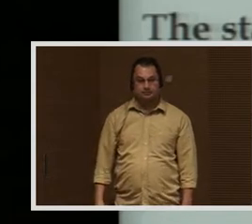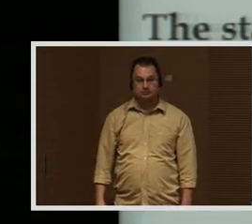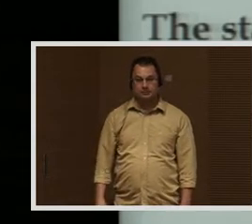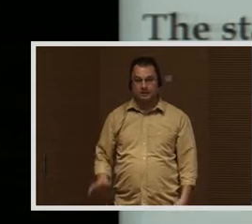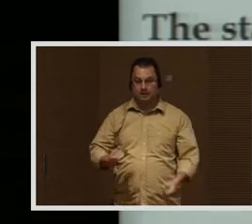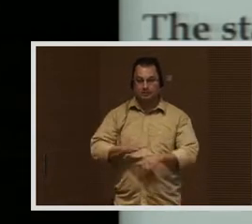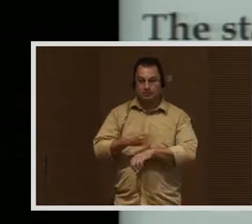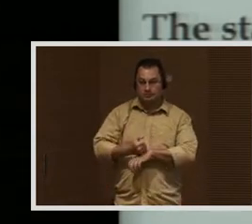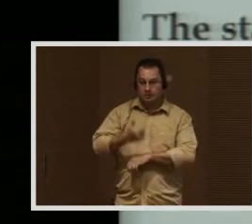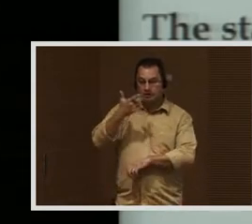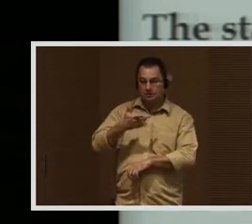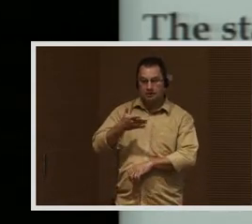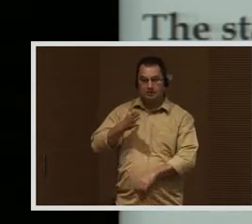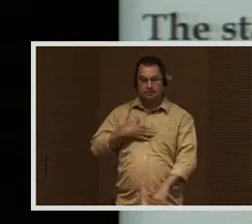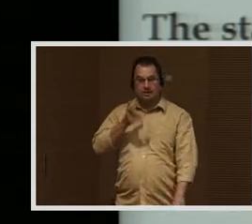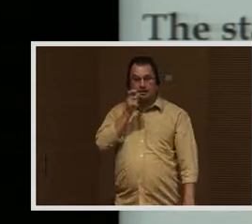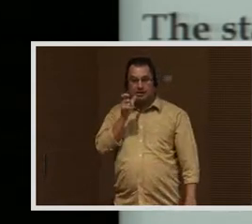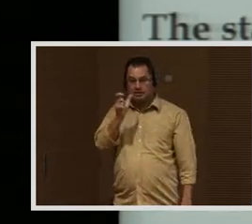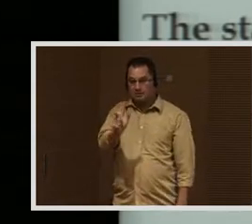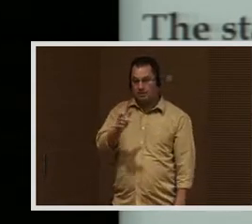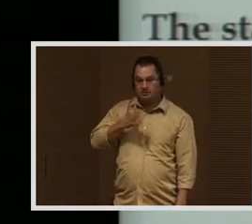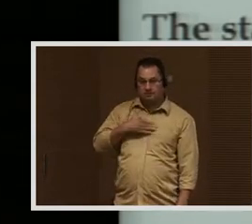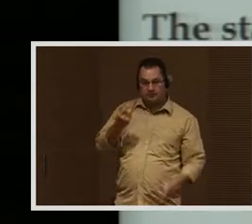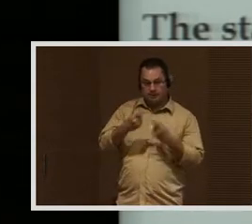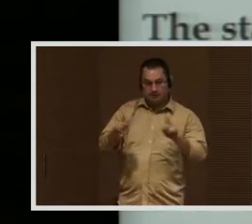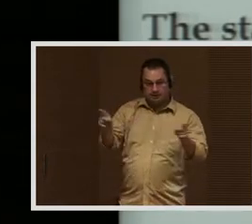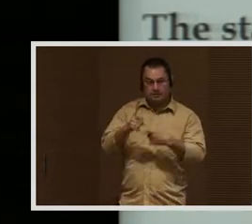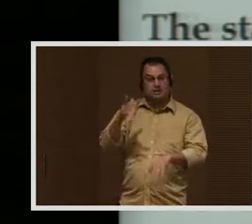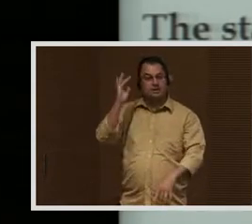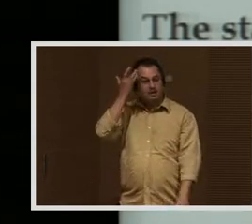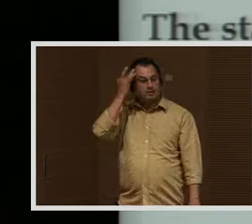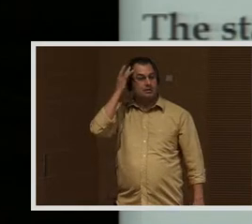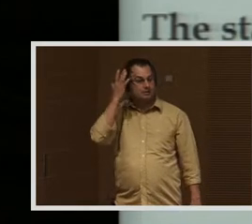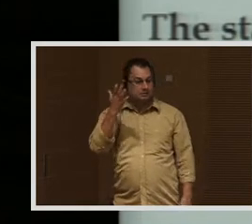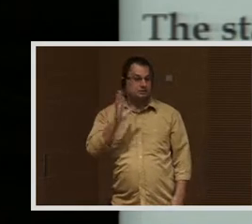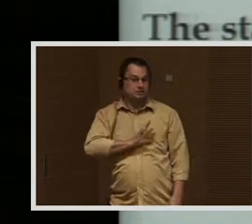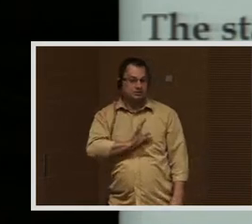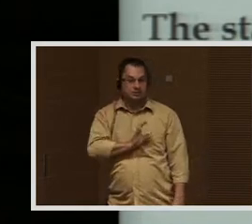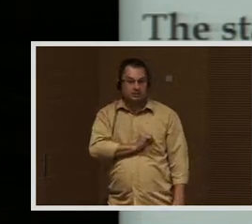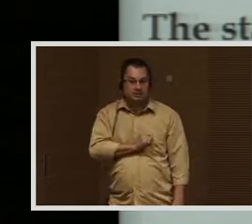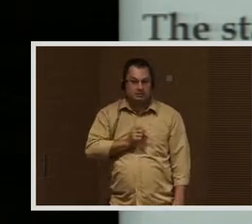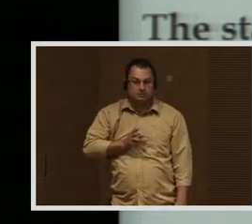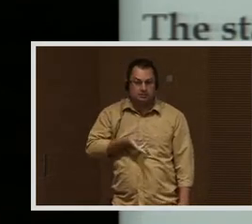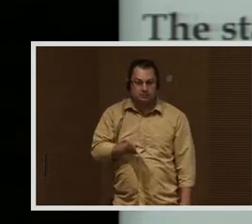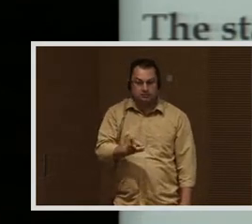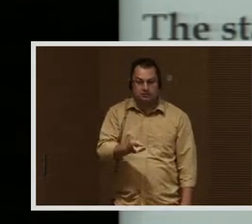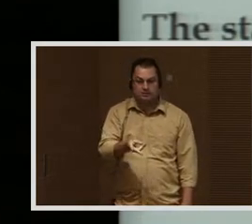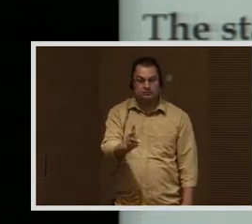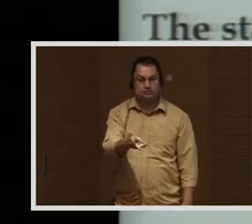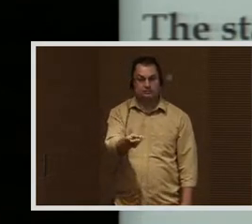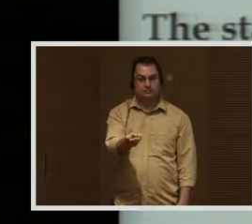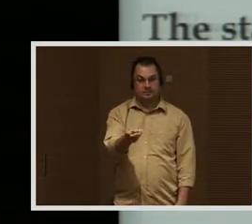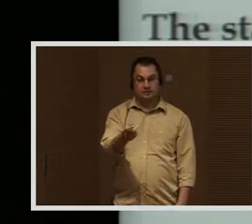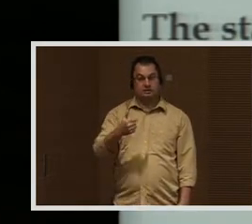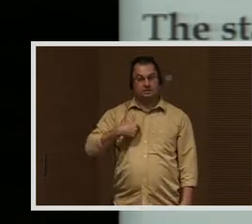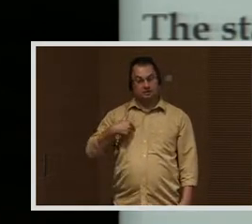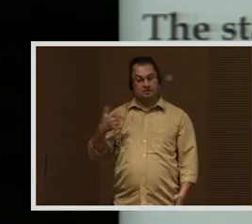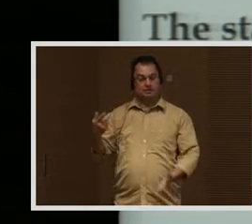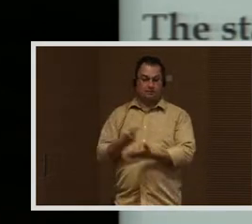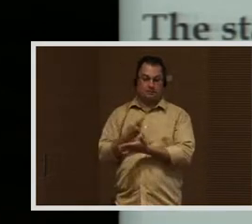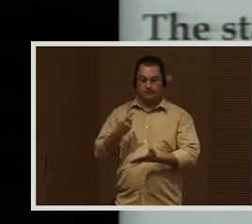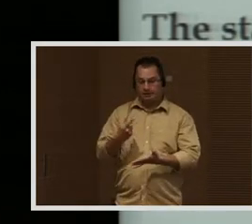meia-noite, minha palavra, minha música. Eu achei que esse amor duraria para sempre e eu estava